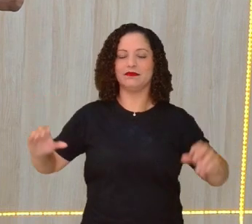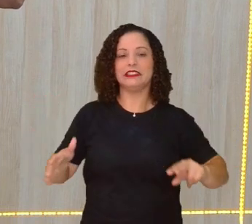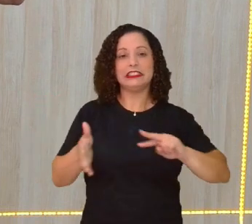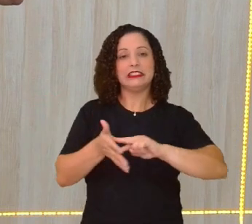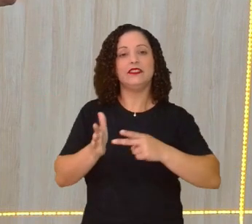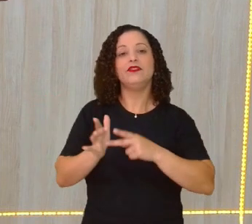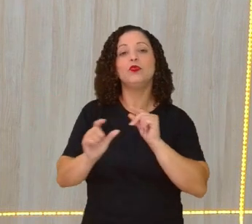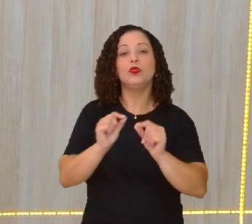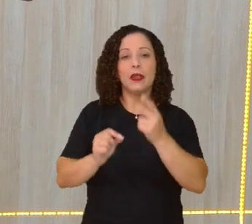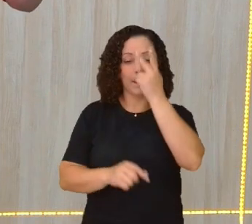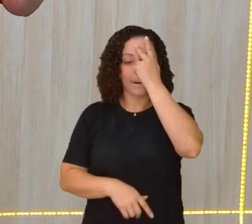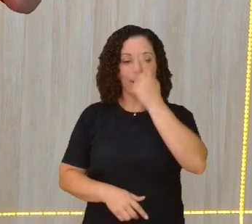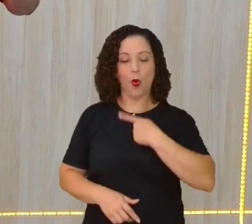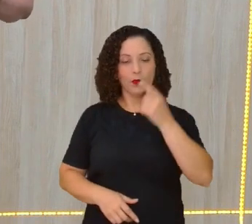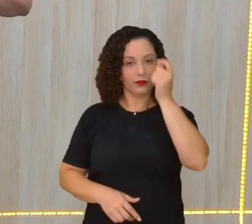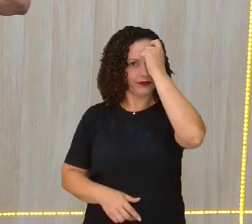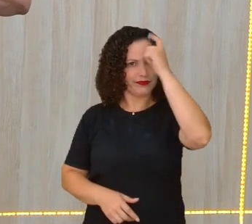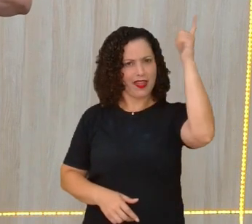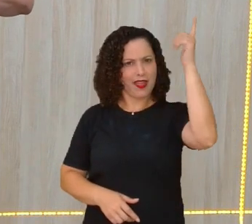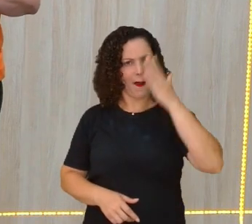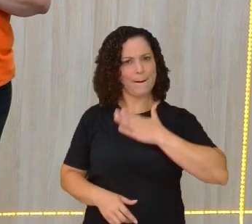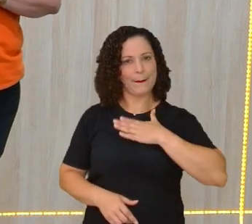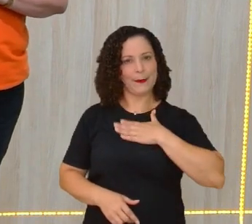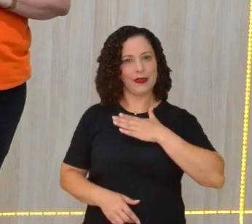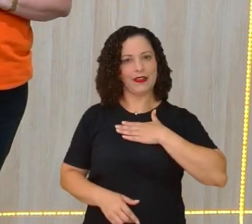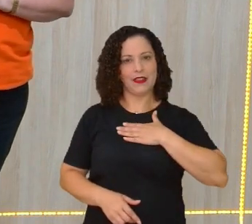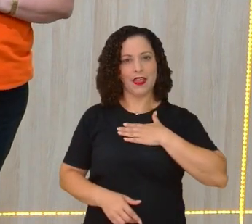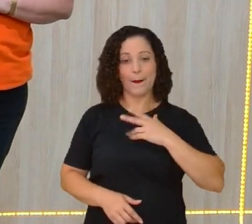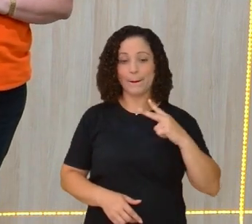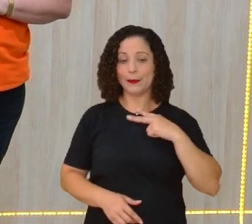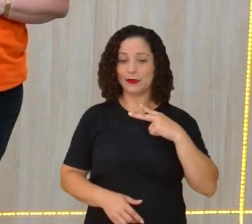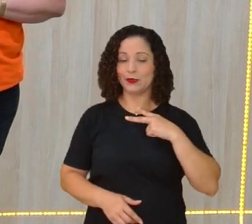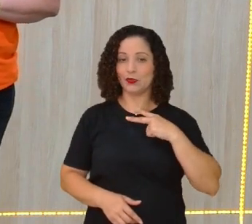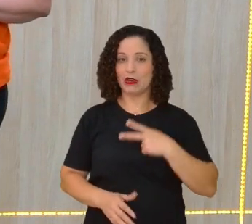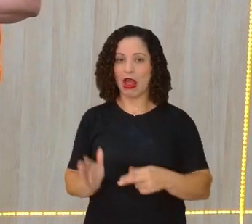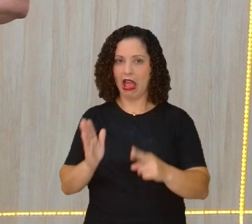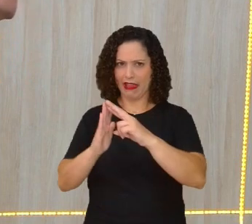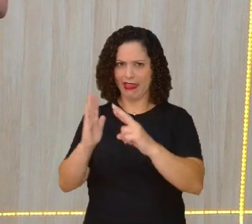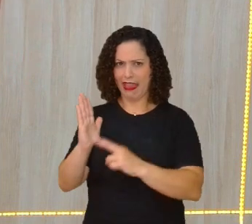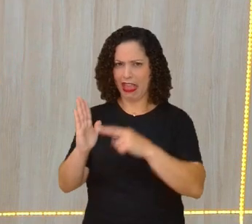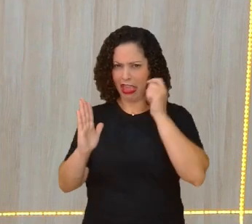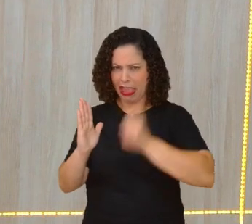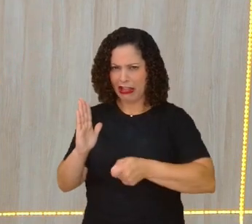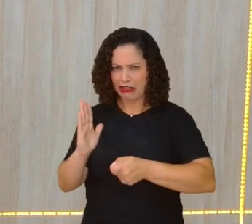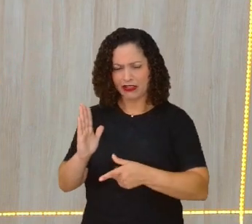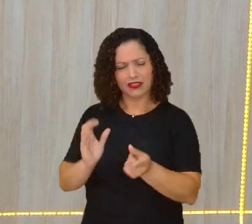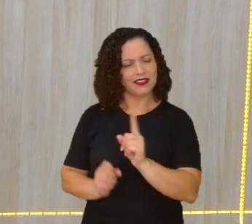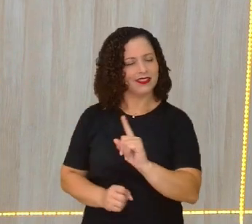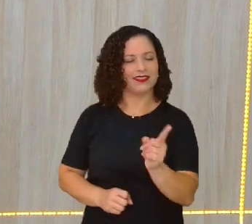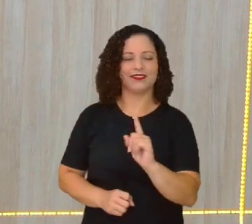pessoal. Não, o efeito de sentido não é uma regra, não é? Nessa fala.